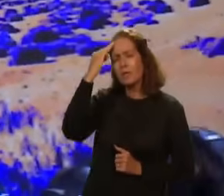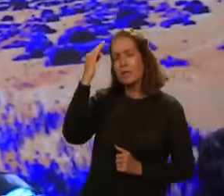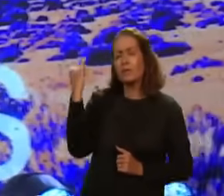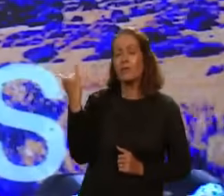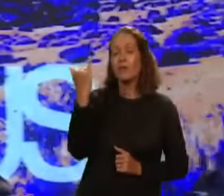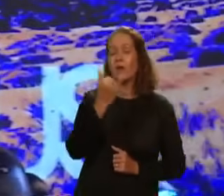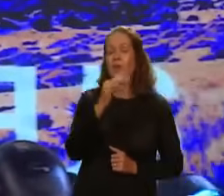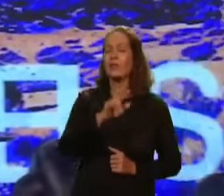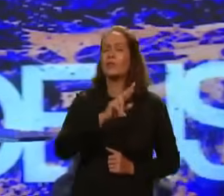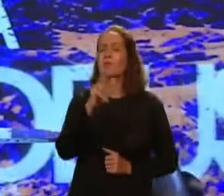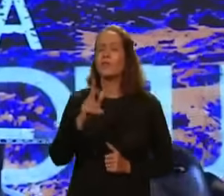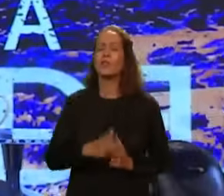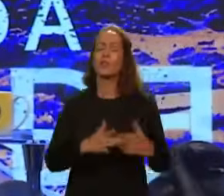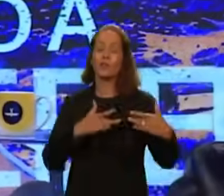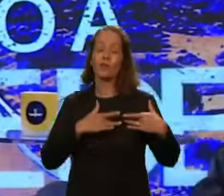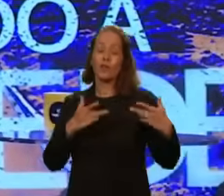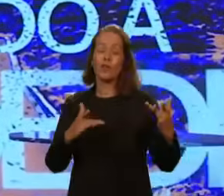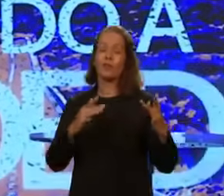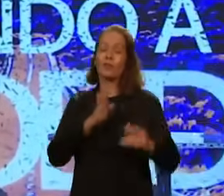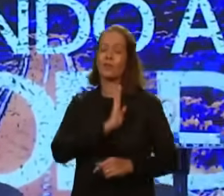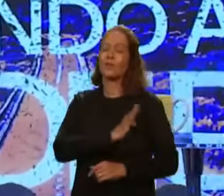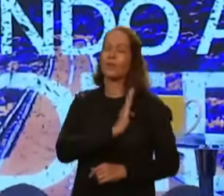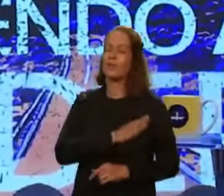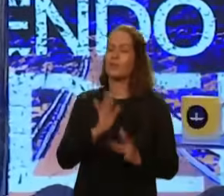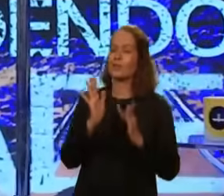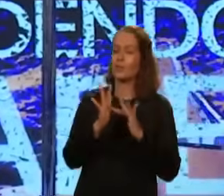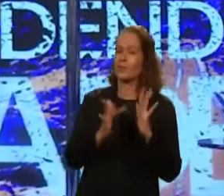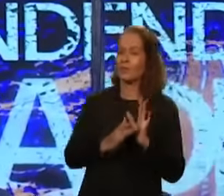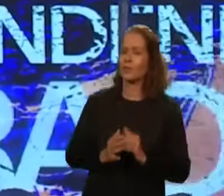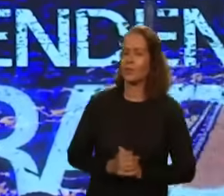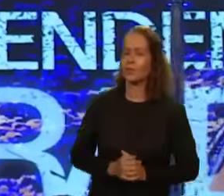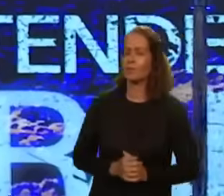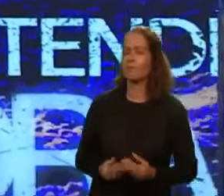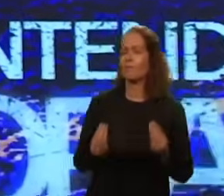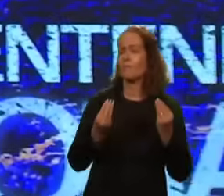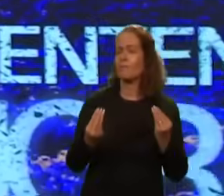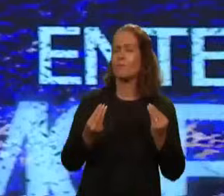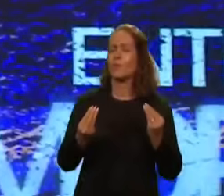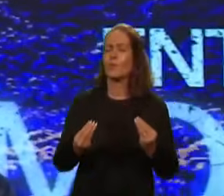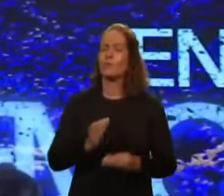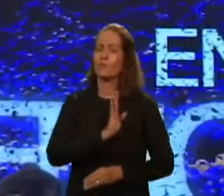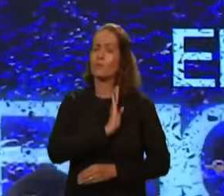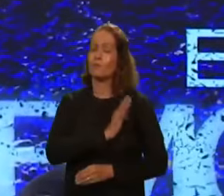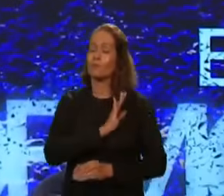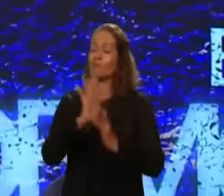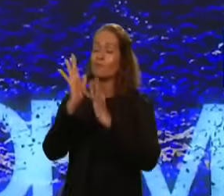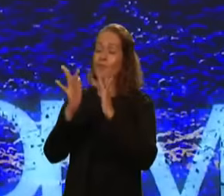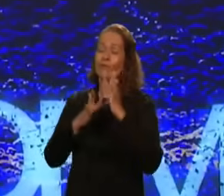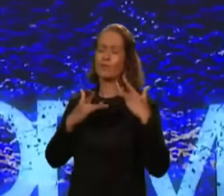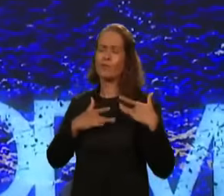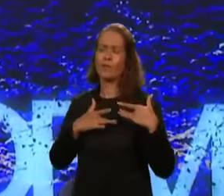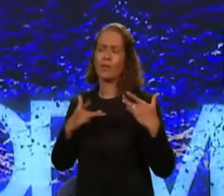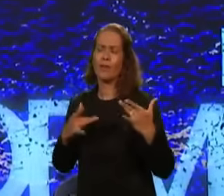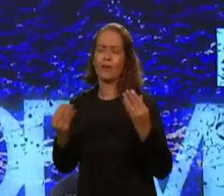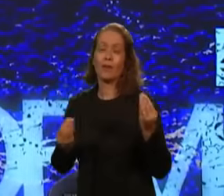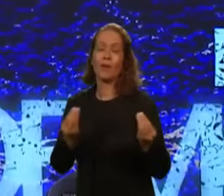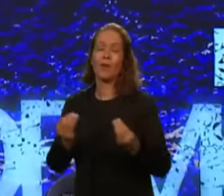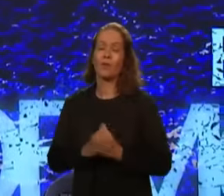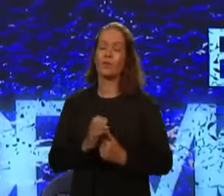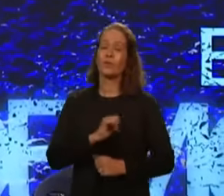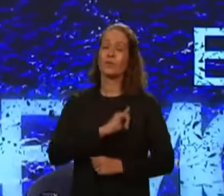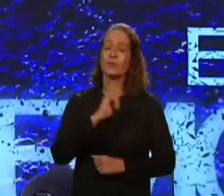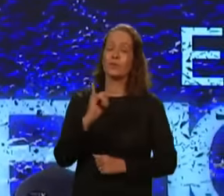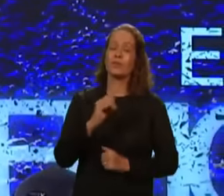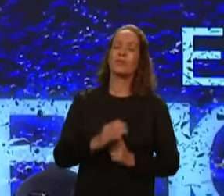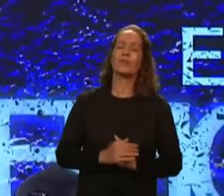um jeito de tocar o coração do Mestre. Sabe como é que a gente toca o coração do Mestre? Quando a gente consegue adorá-lo, mesmo